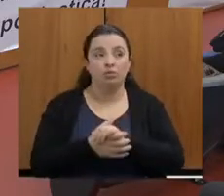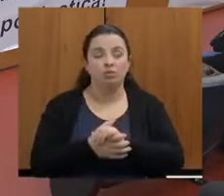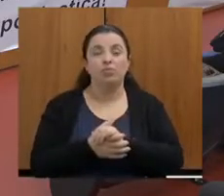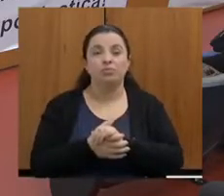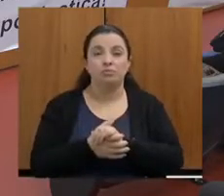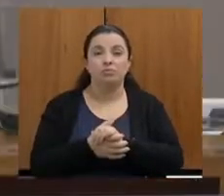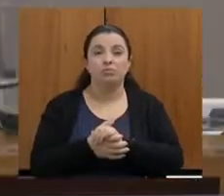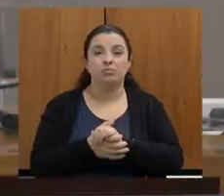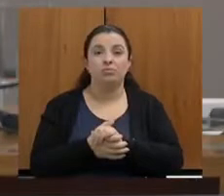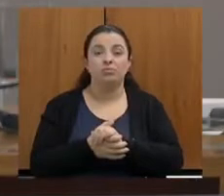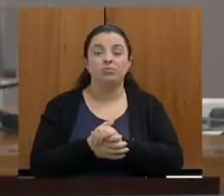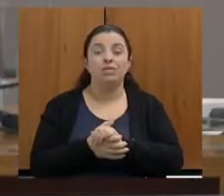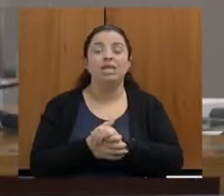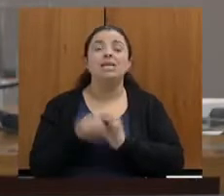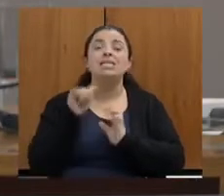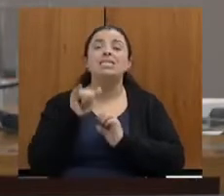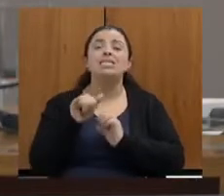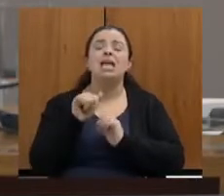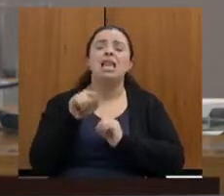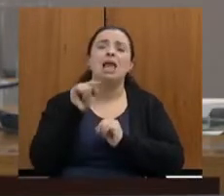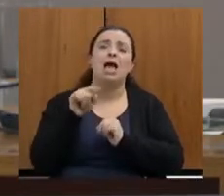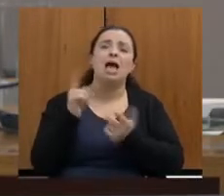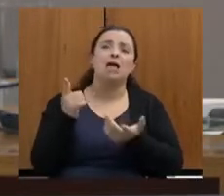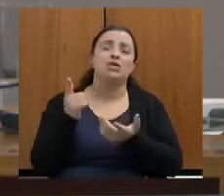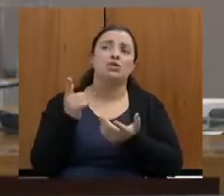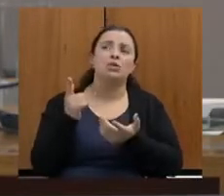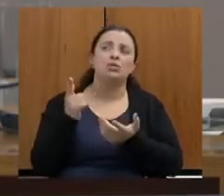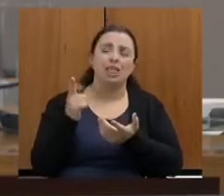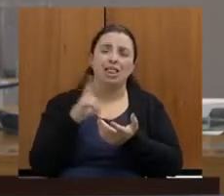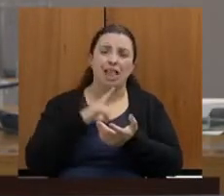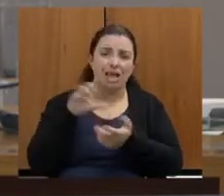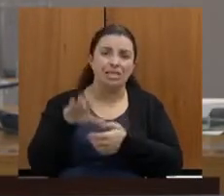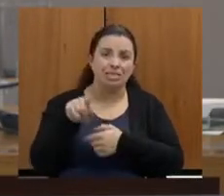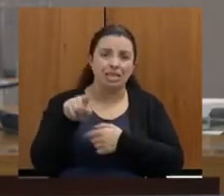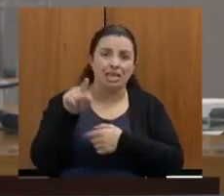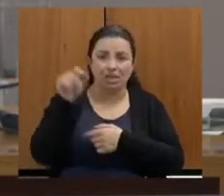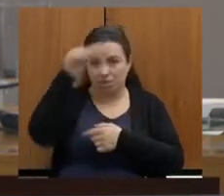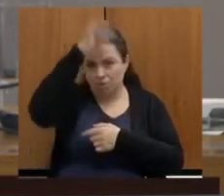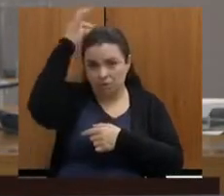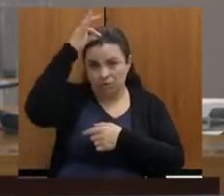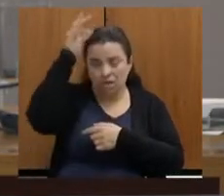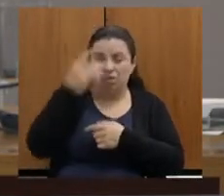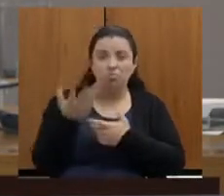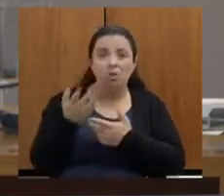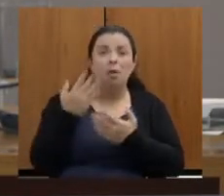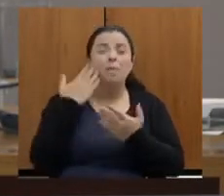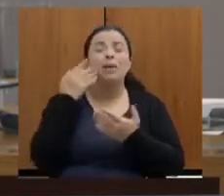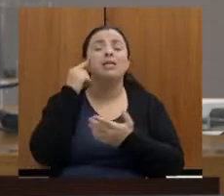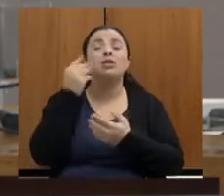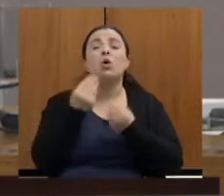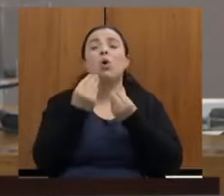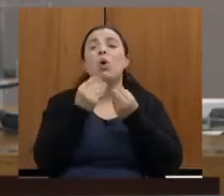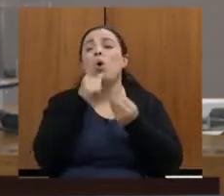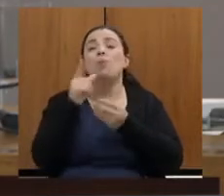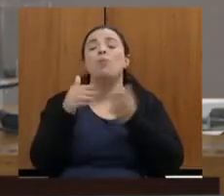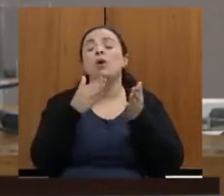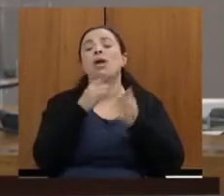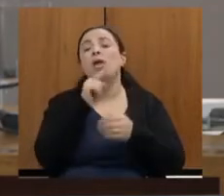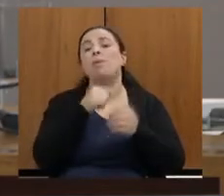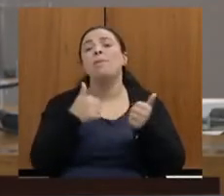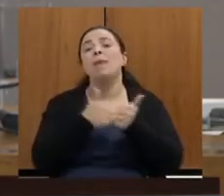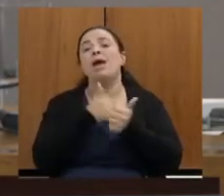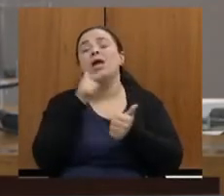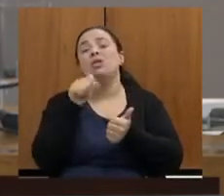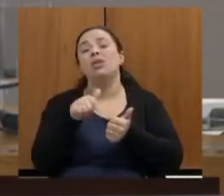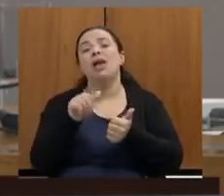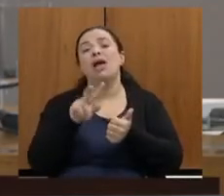rio imagine no rio próximo a Valadares o próximo ali a Mariana ainda que ainda não é o Rio Doce